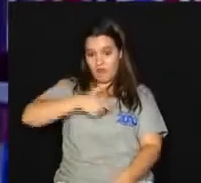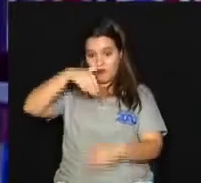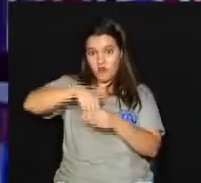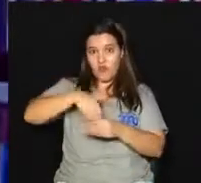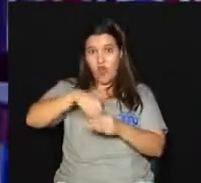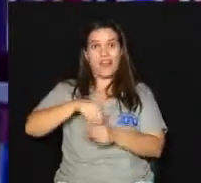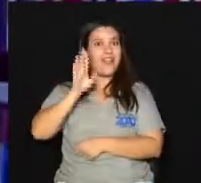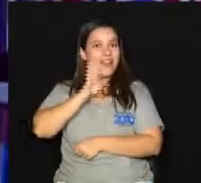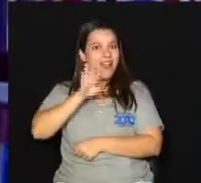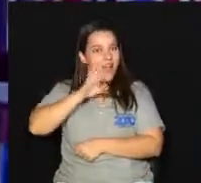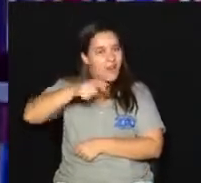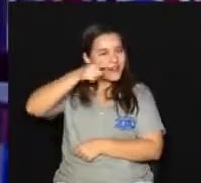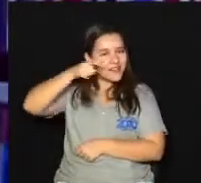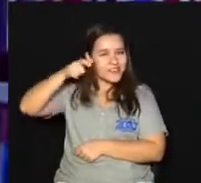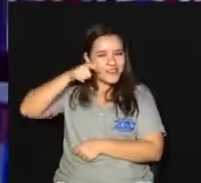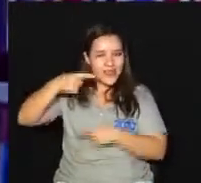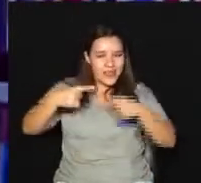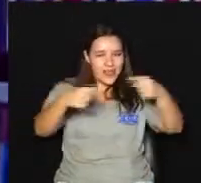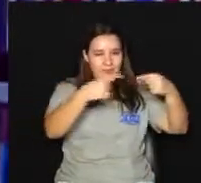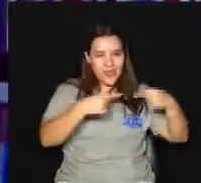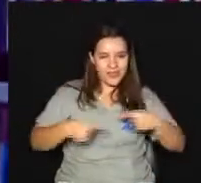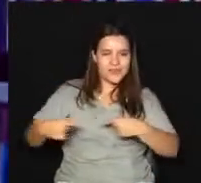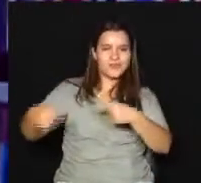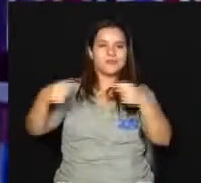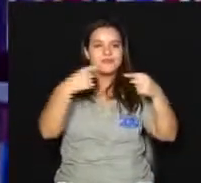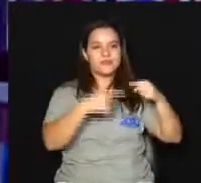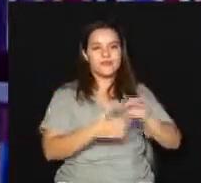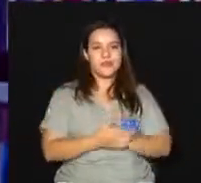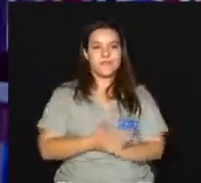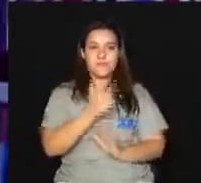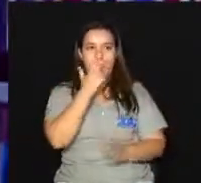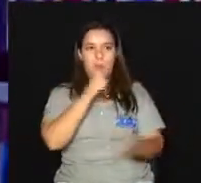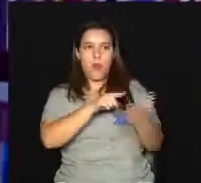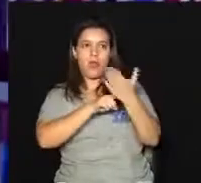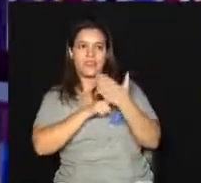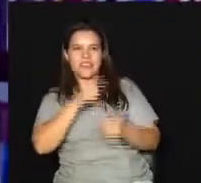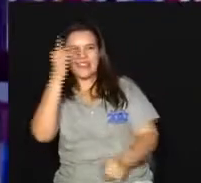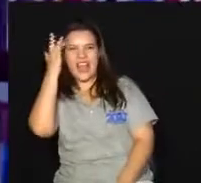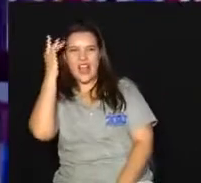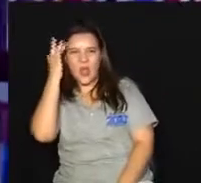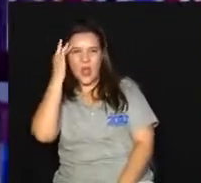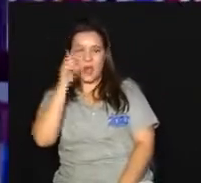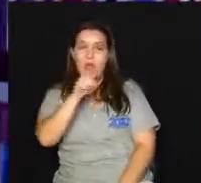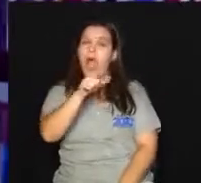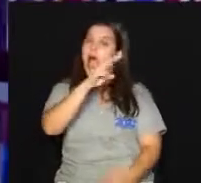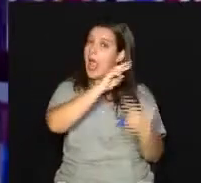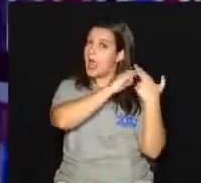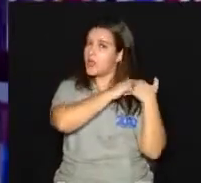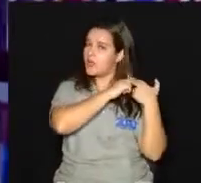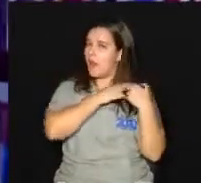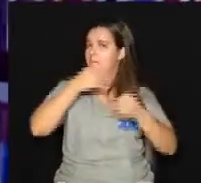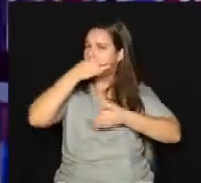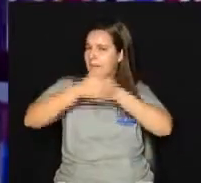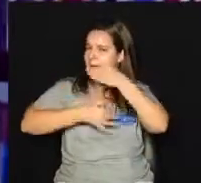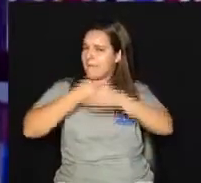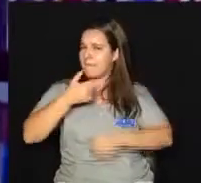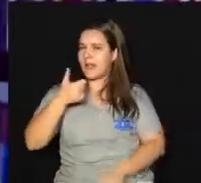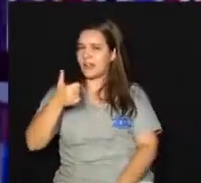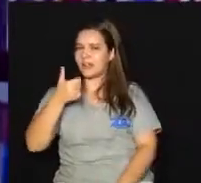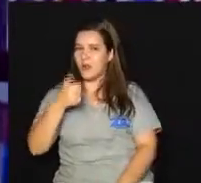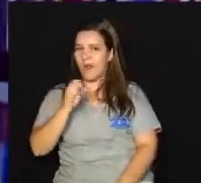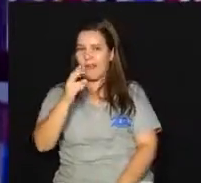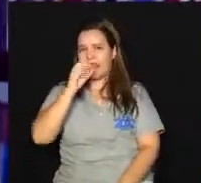é importante, ou um traço de maturidade, um traço de responsabilidade, um